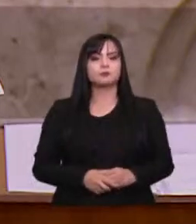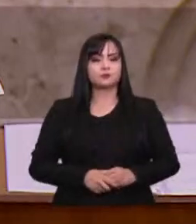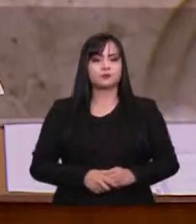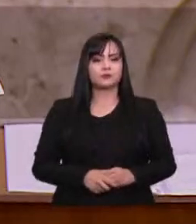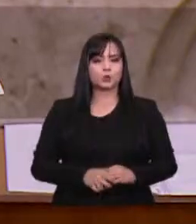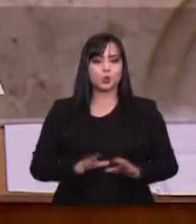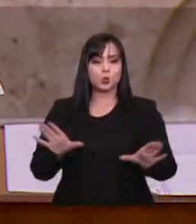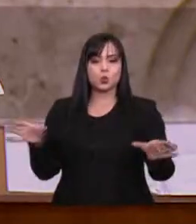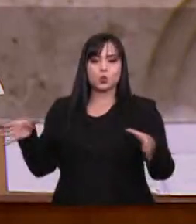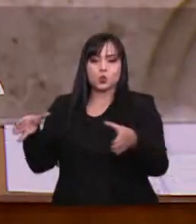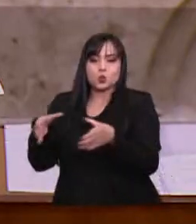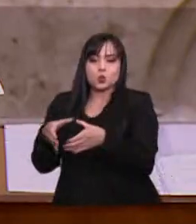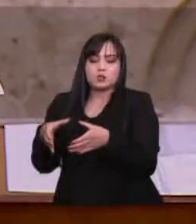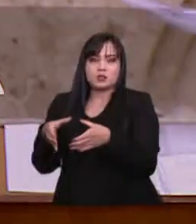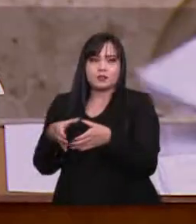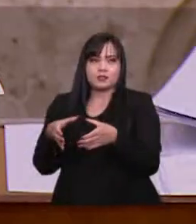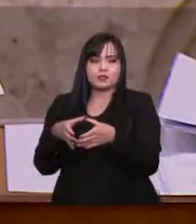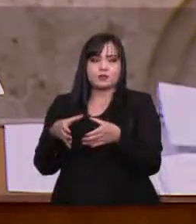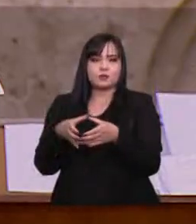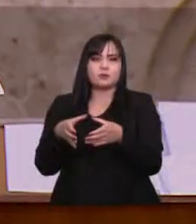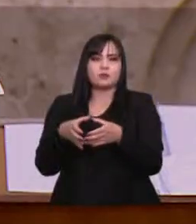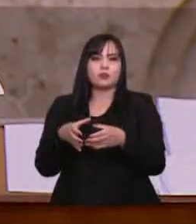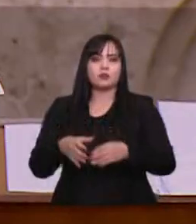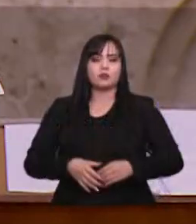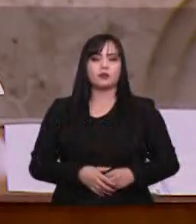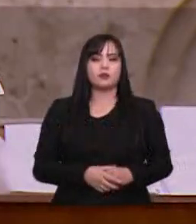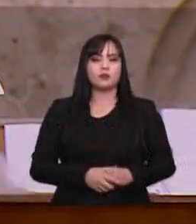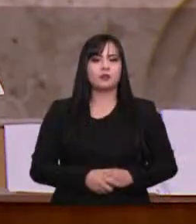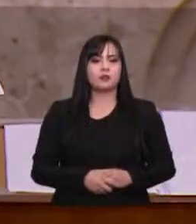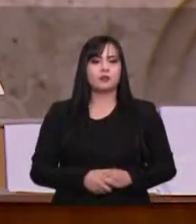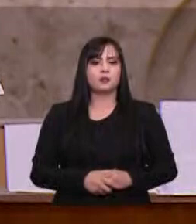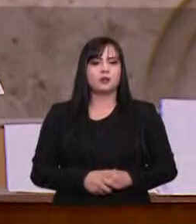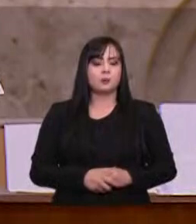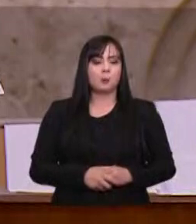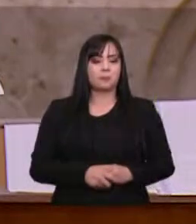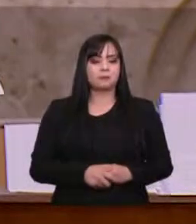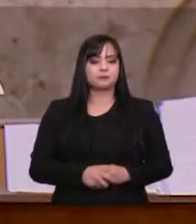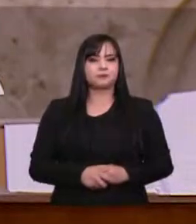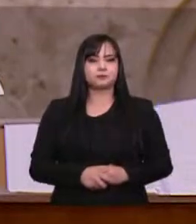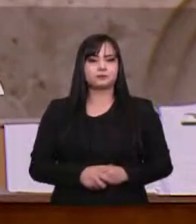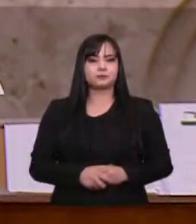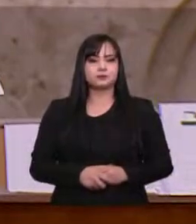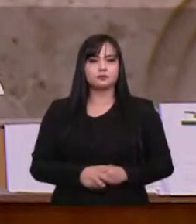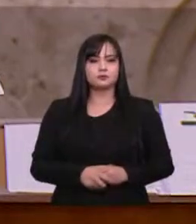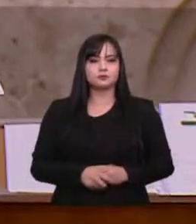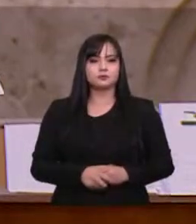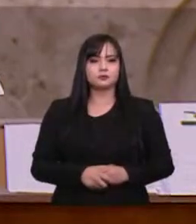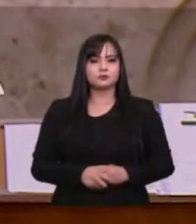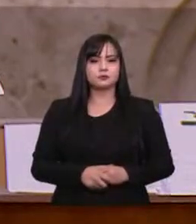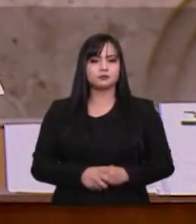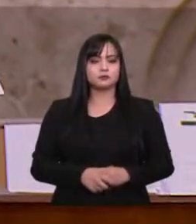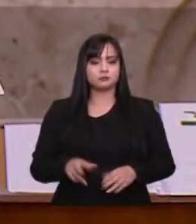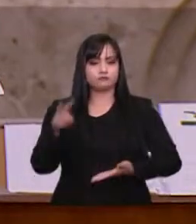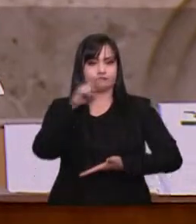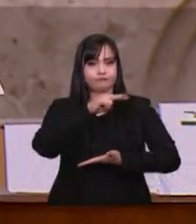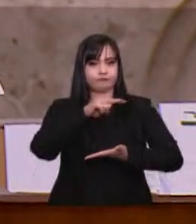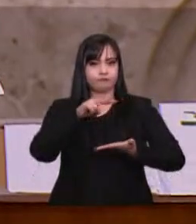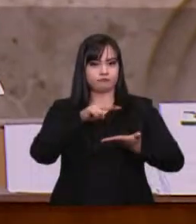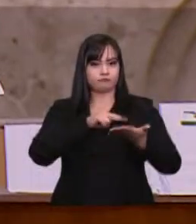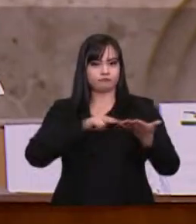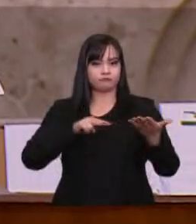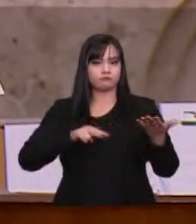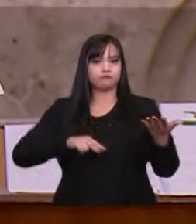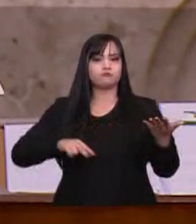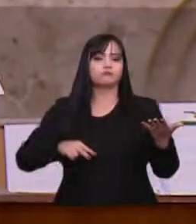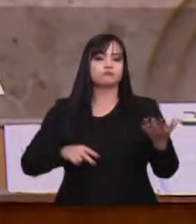forma conjunta a Vitória ela na verdade ela faz a leitura das